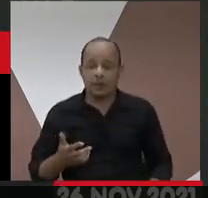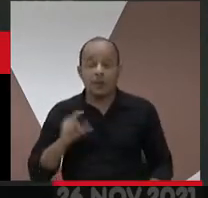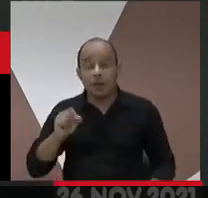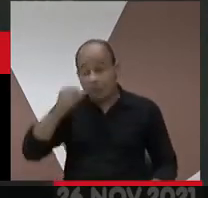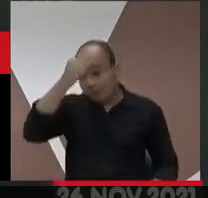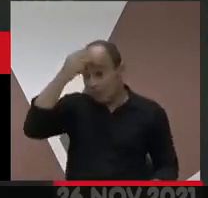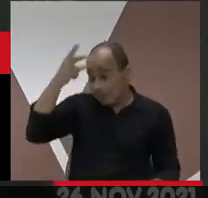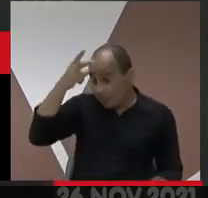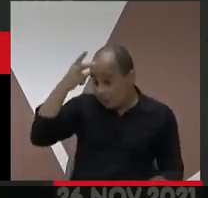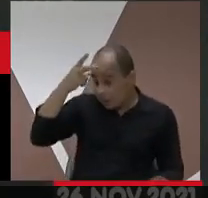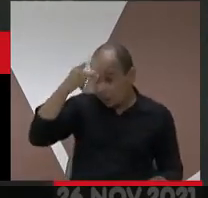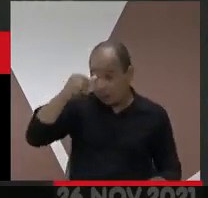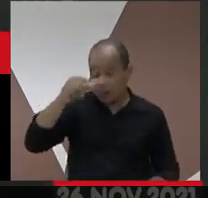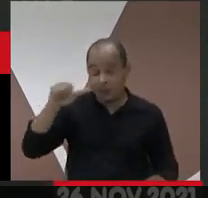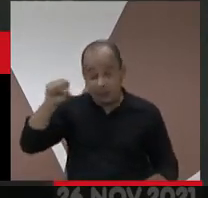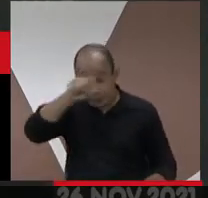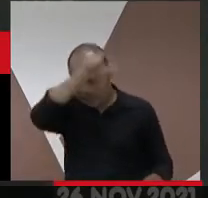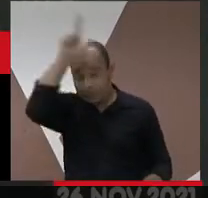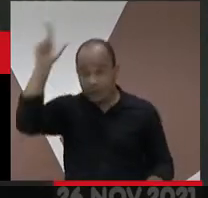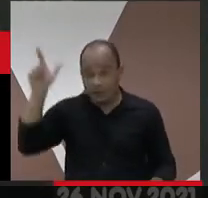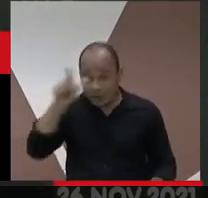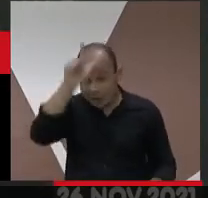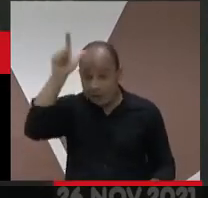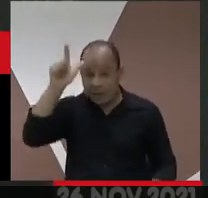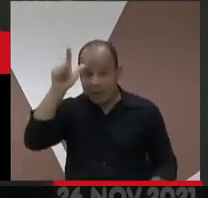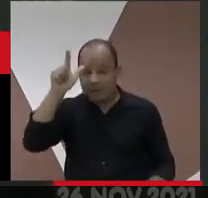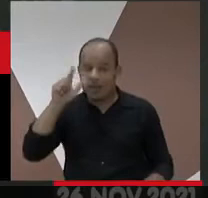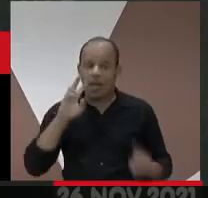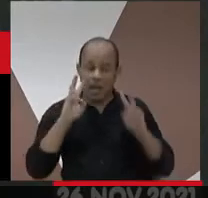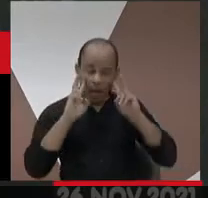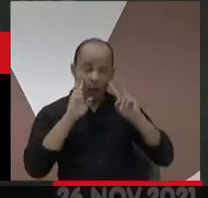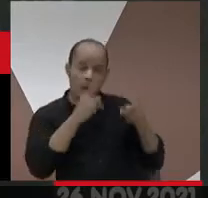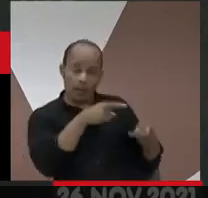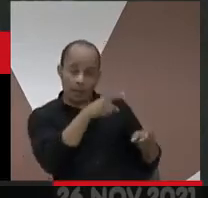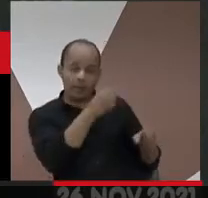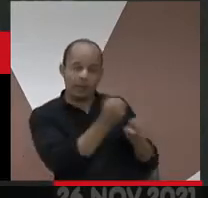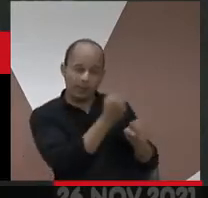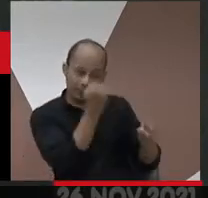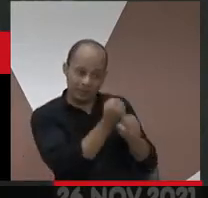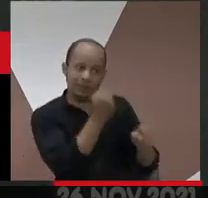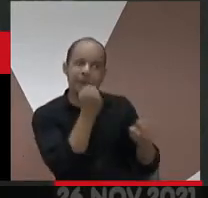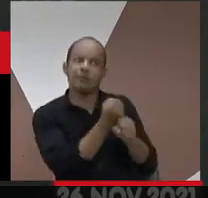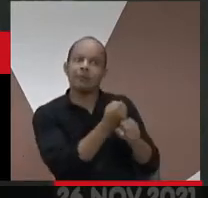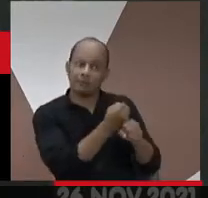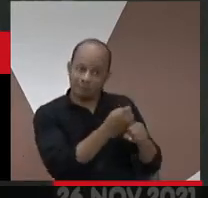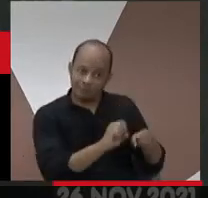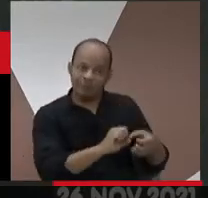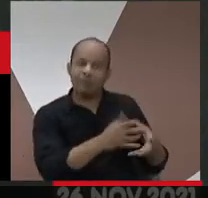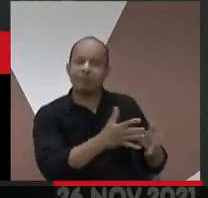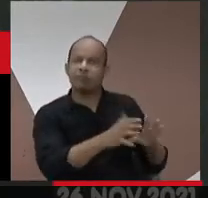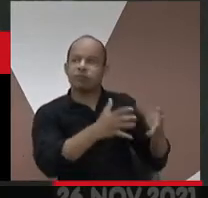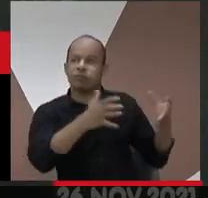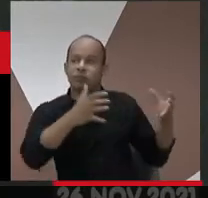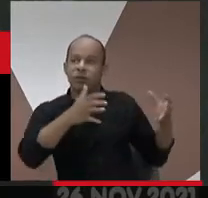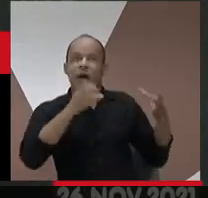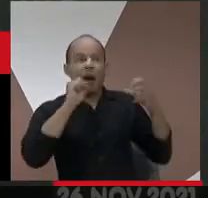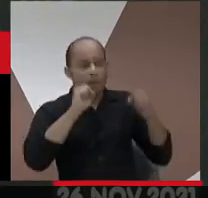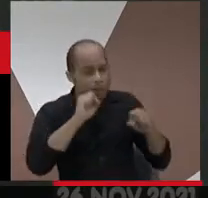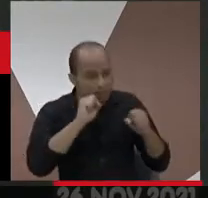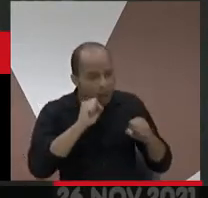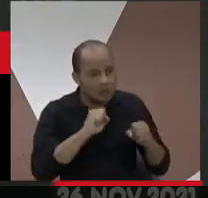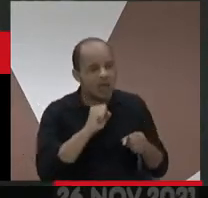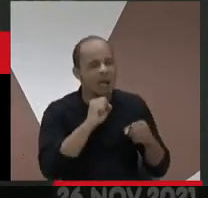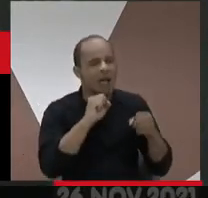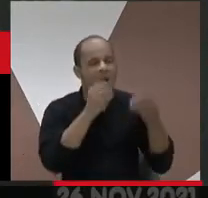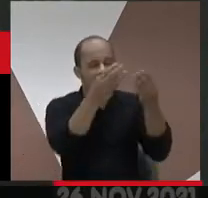Prefeitura de Santa Luzia reconhece que o Rodoanel é uma obra de grande magnitude e que tem um potencial poluidor degradador muito